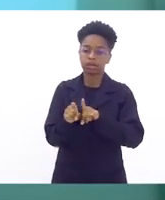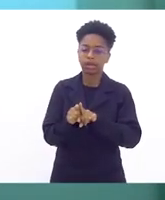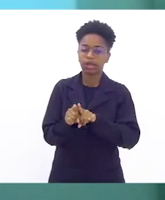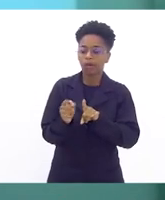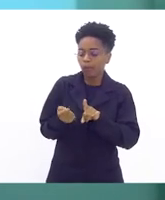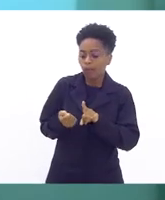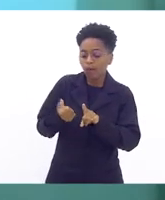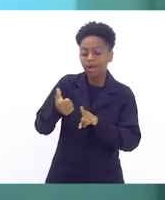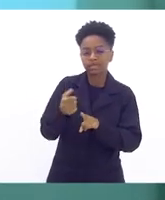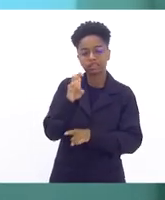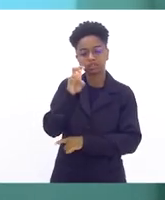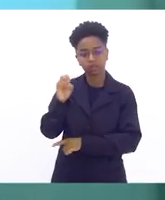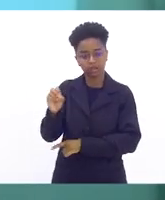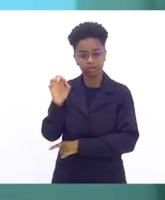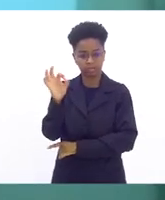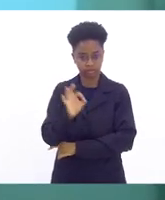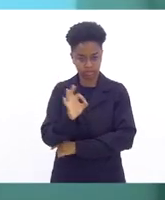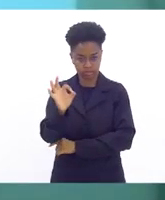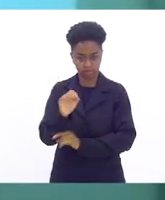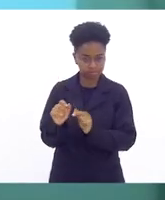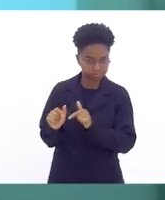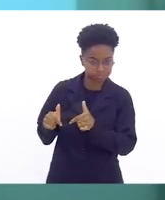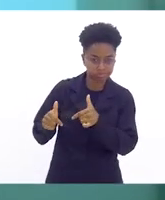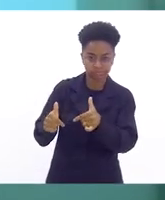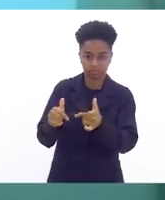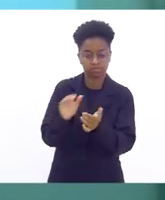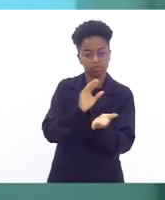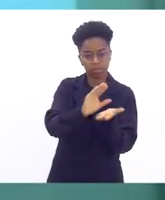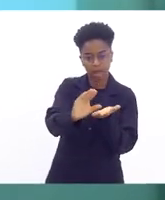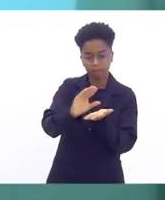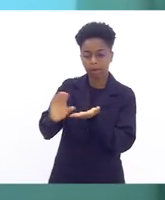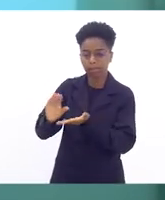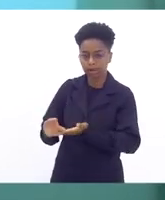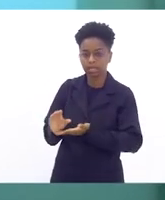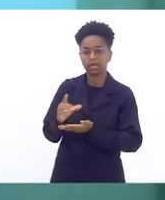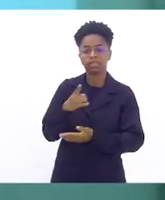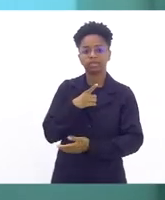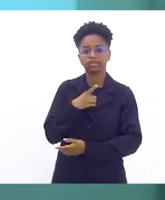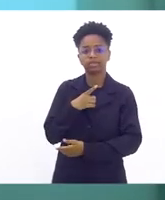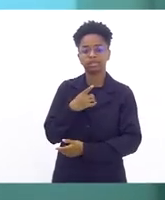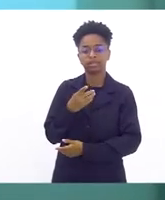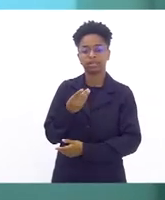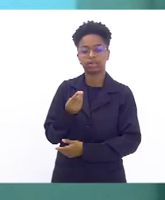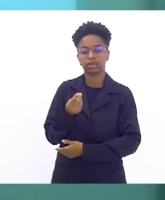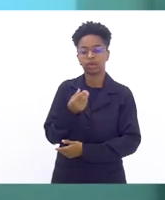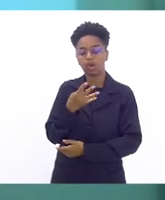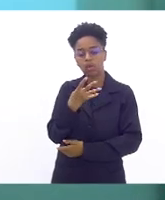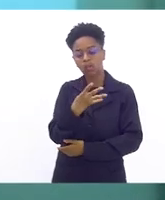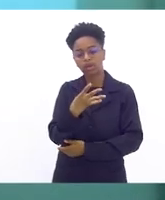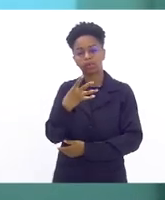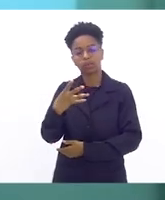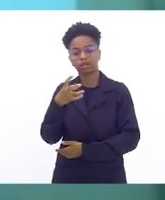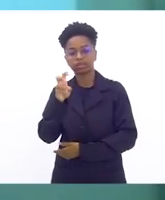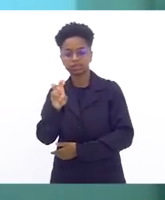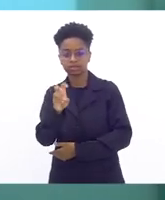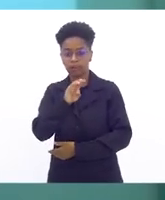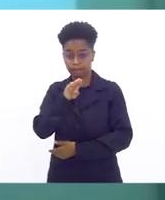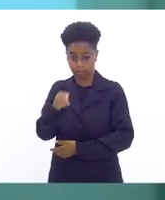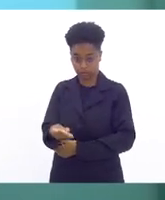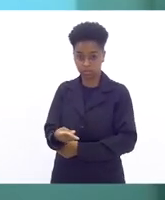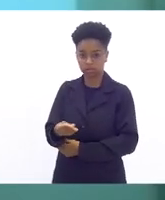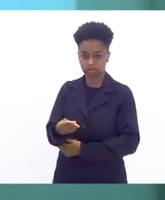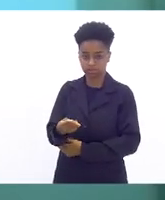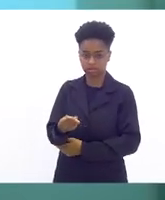de 50% da execução desse fungo chegamos aí é em 445 milhões o